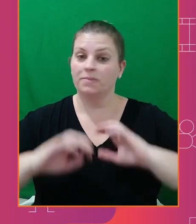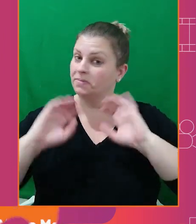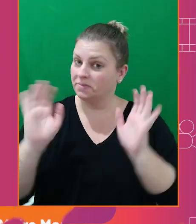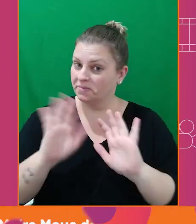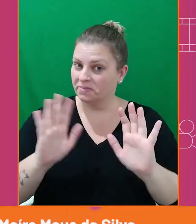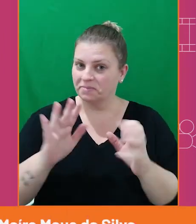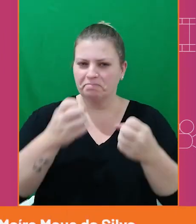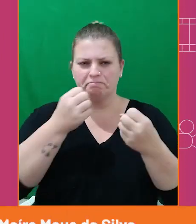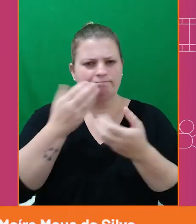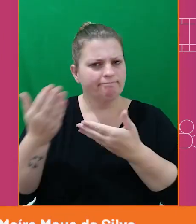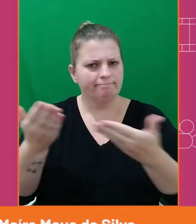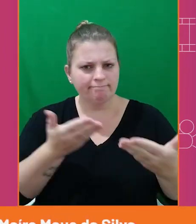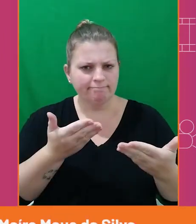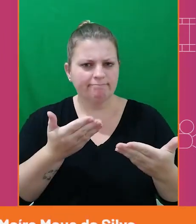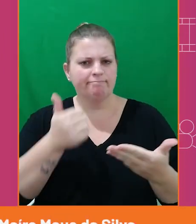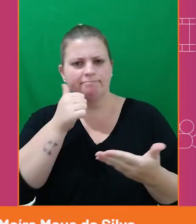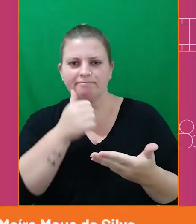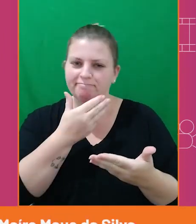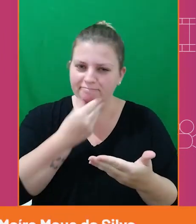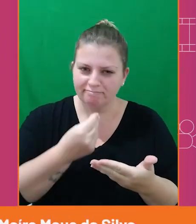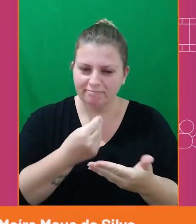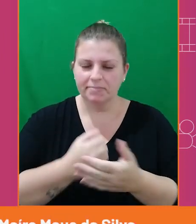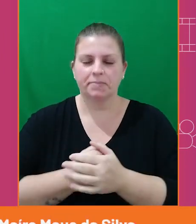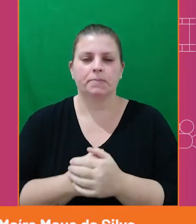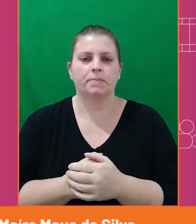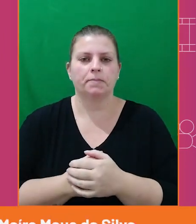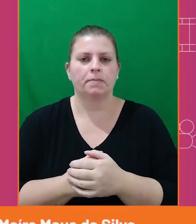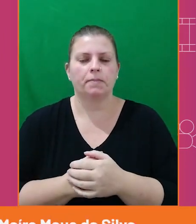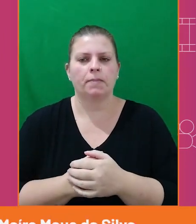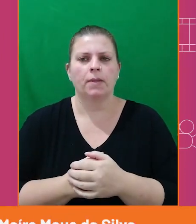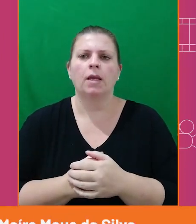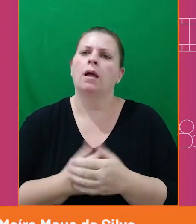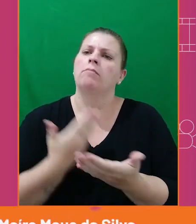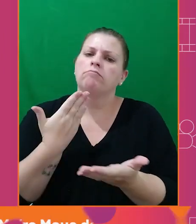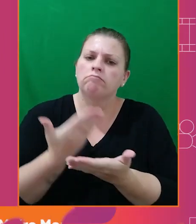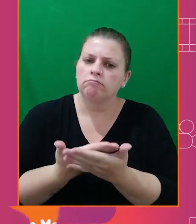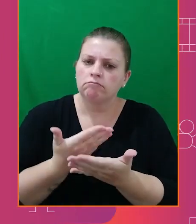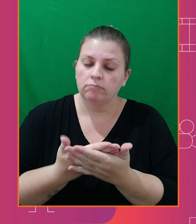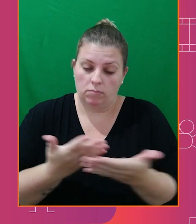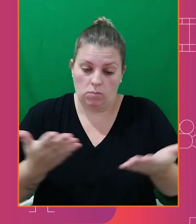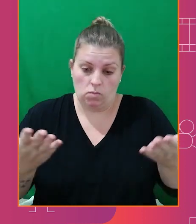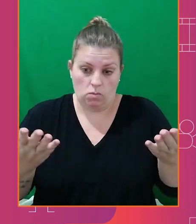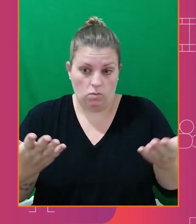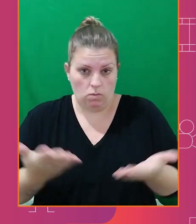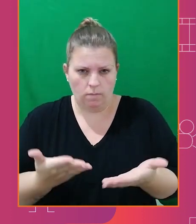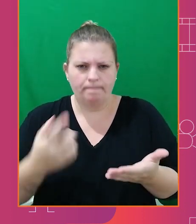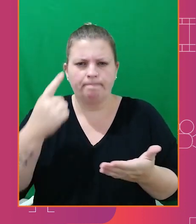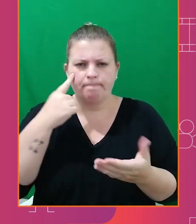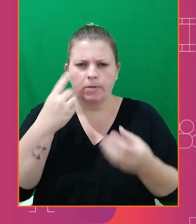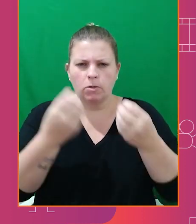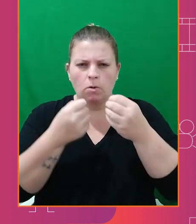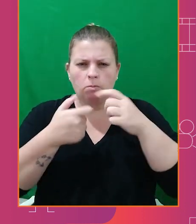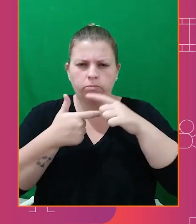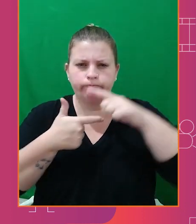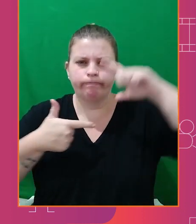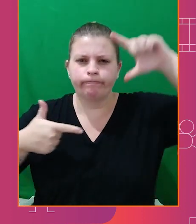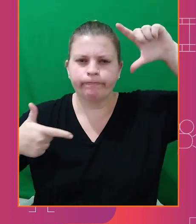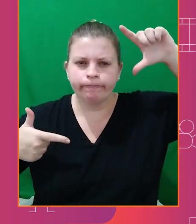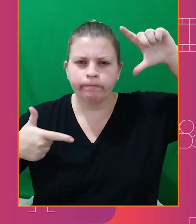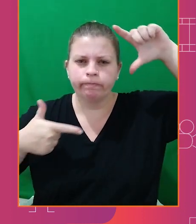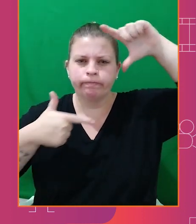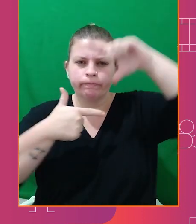Olá! Seja bem-vindo e bem-vinda! Na aula de hoje, vamos aprender sobre o enquadramento nos